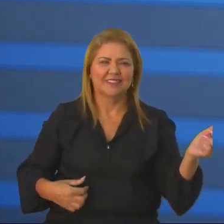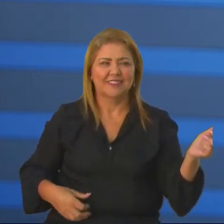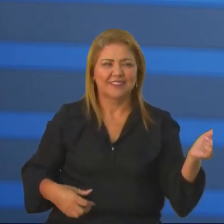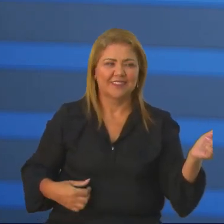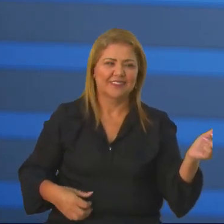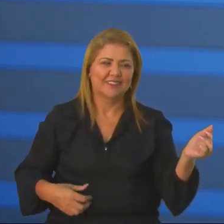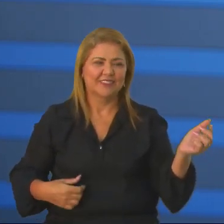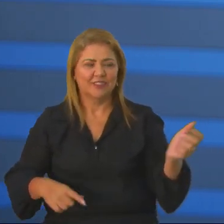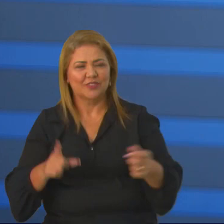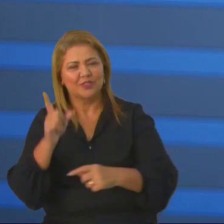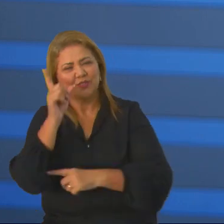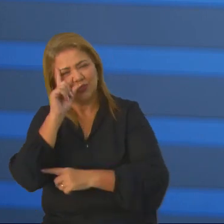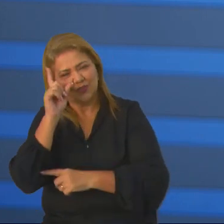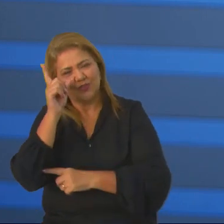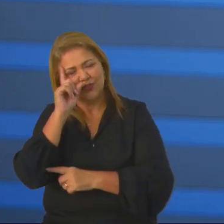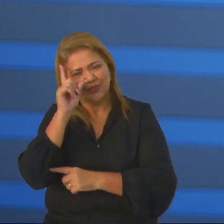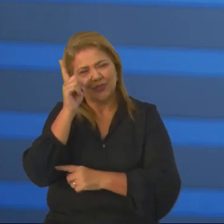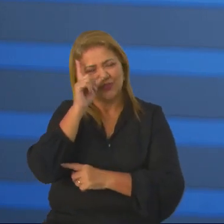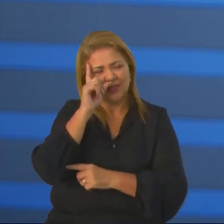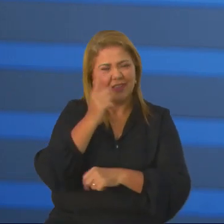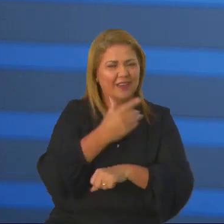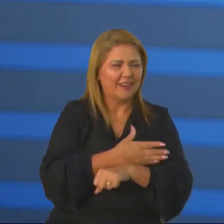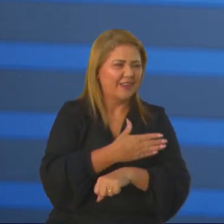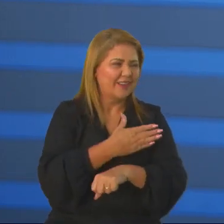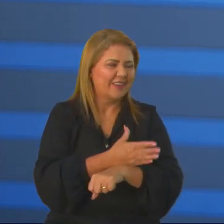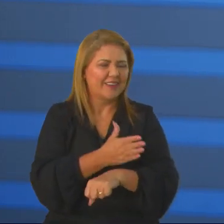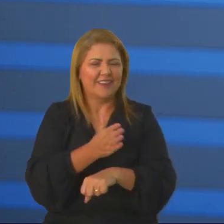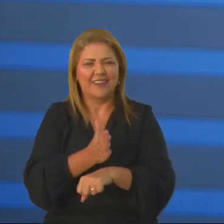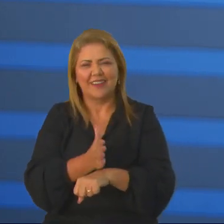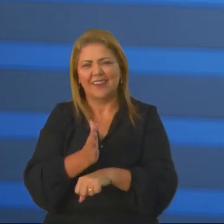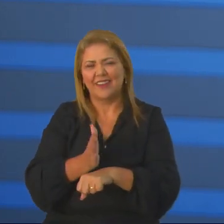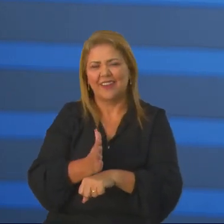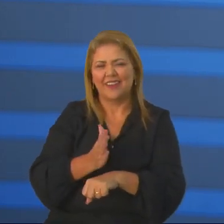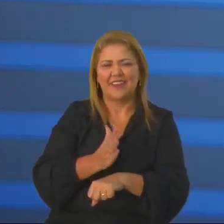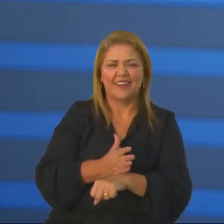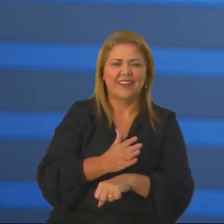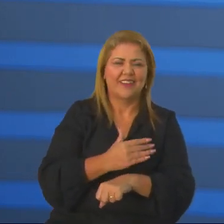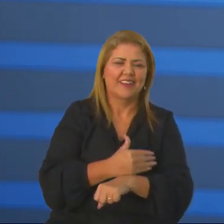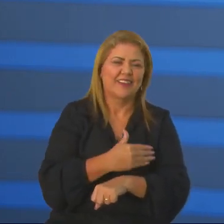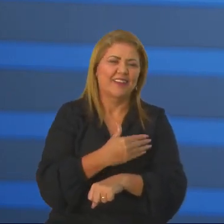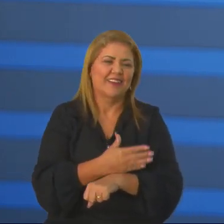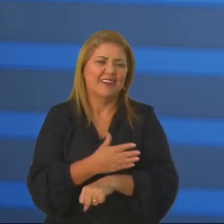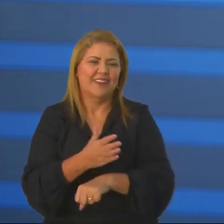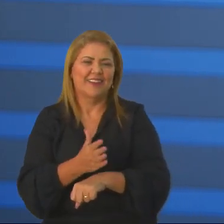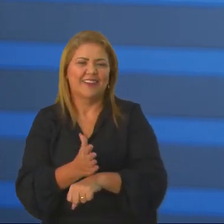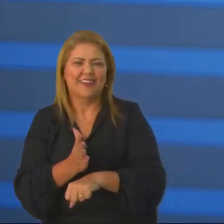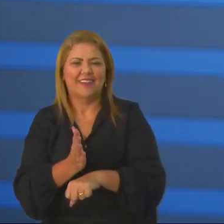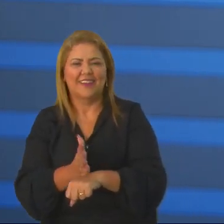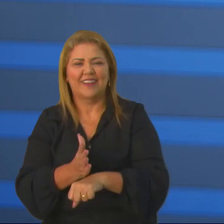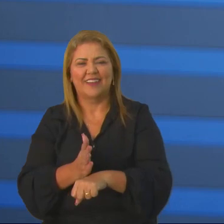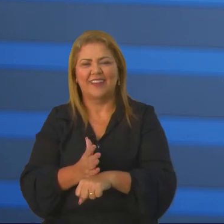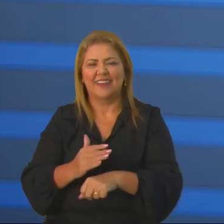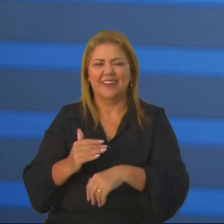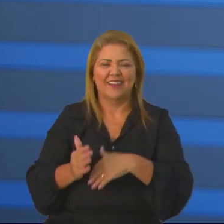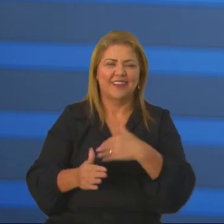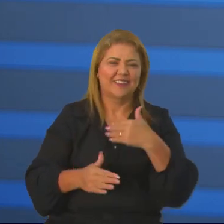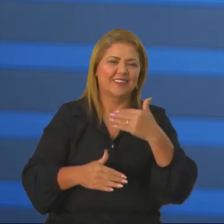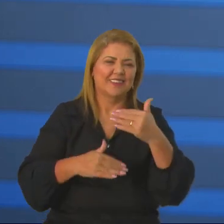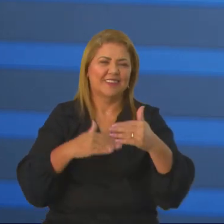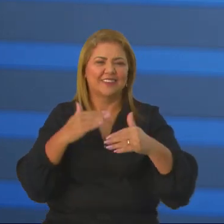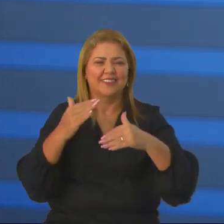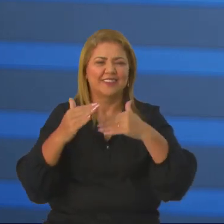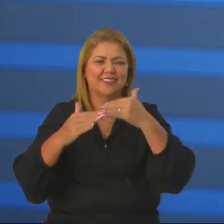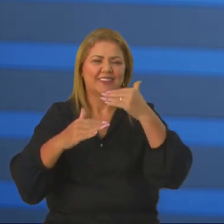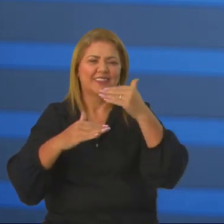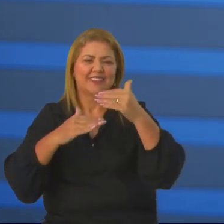Todo dia, toda hora, na batida da evolução, a harmonia